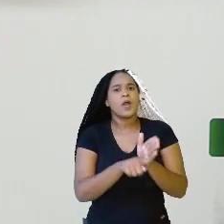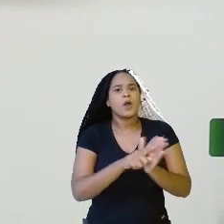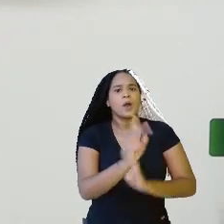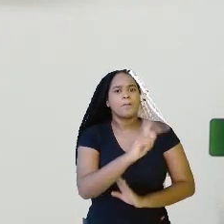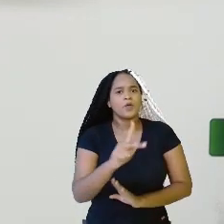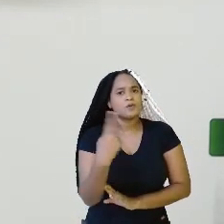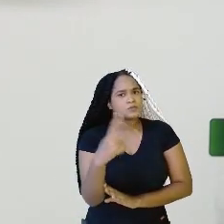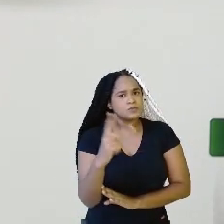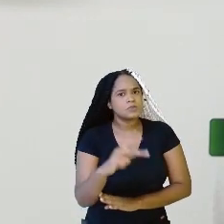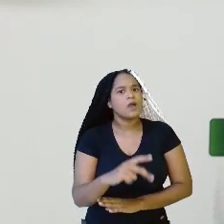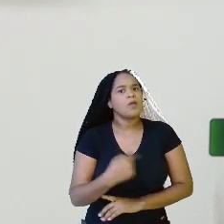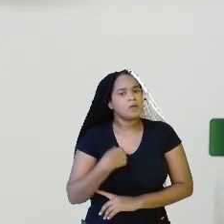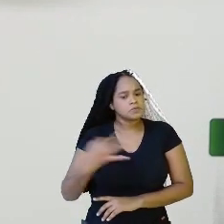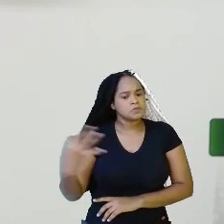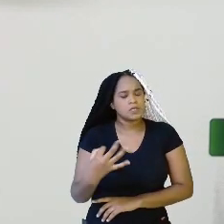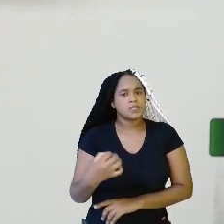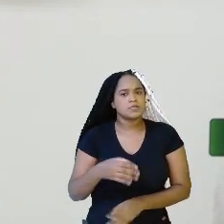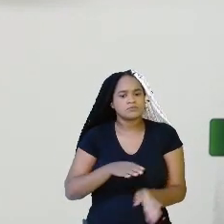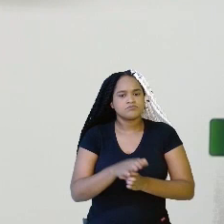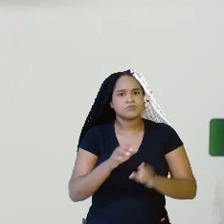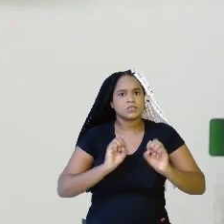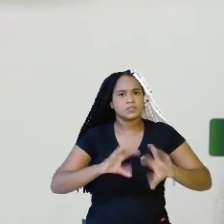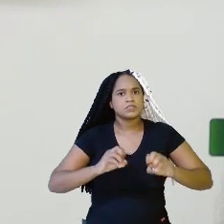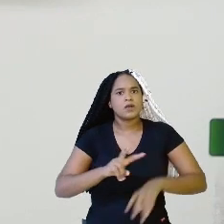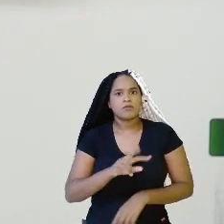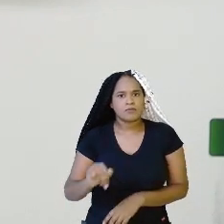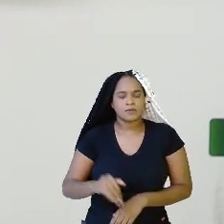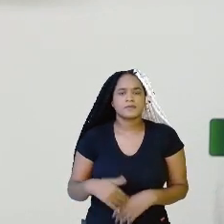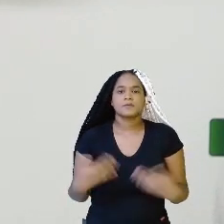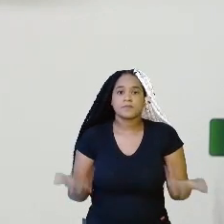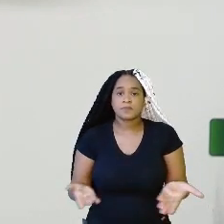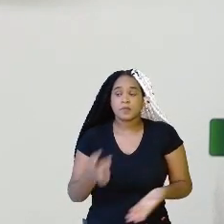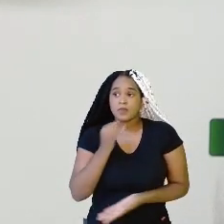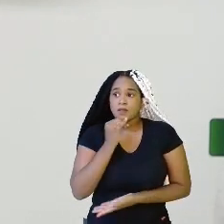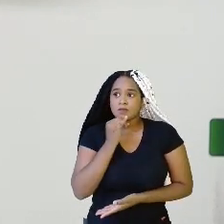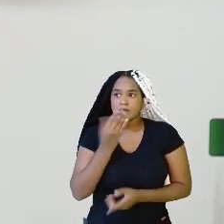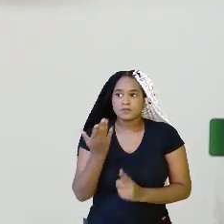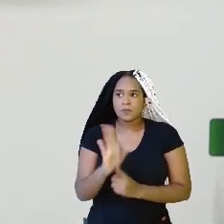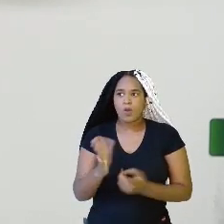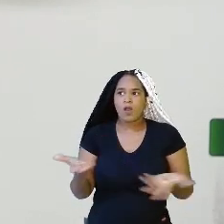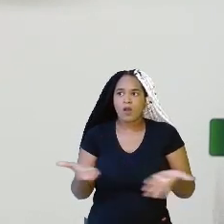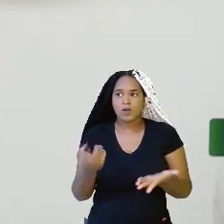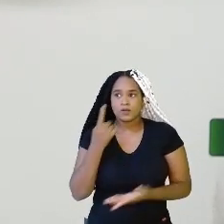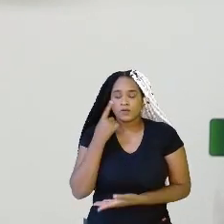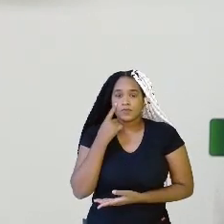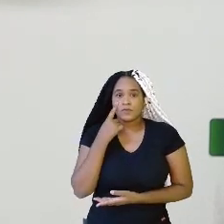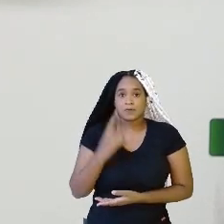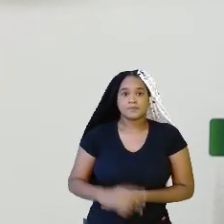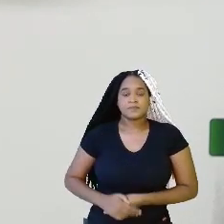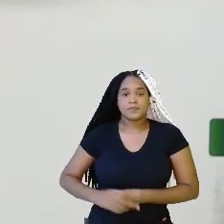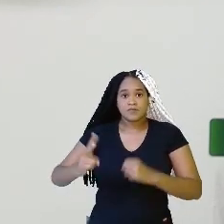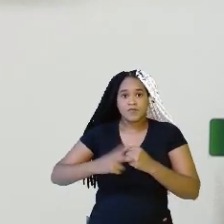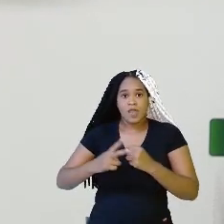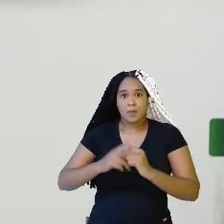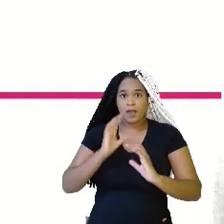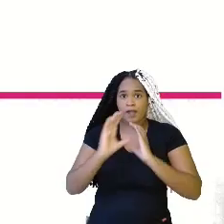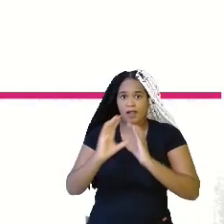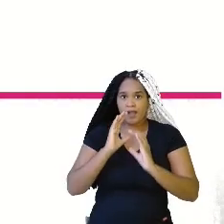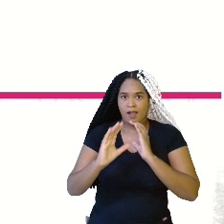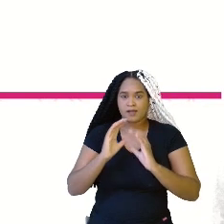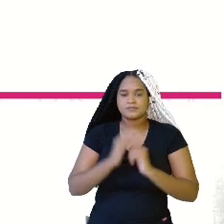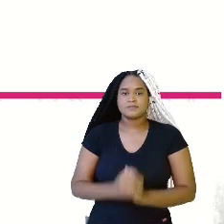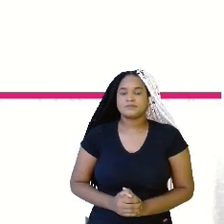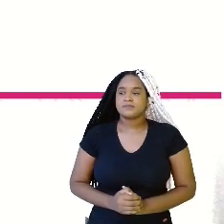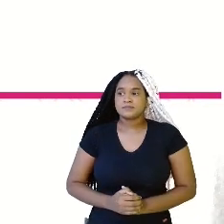professor, que com certeza ele vai te orientar. Nesse exemplo que também está aí na tua tela, o verbo cantar está